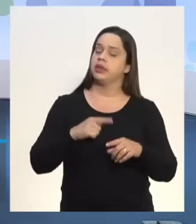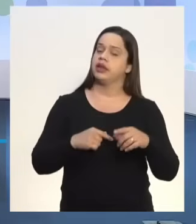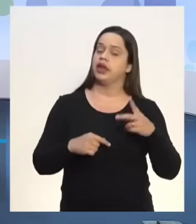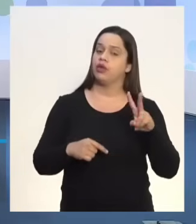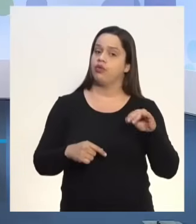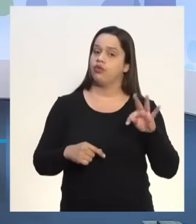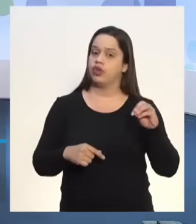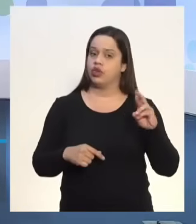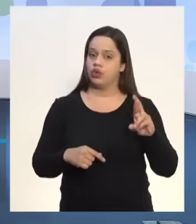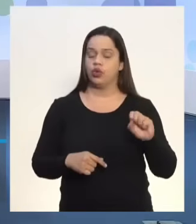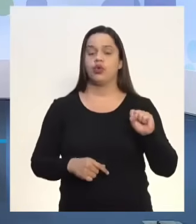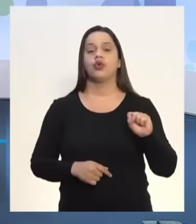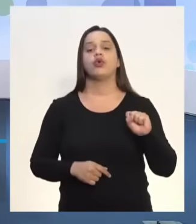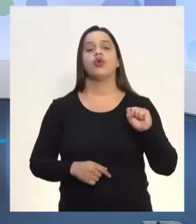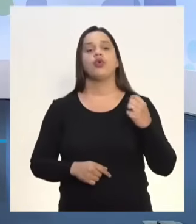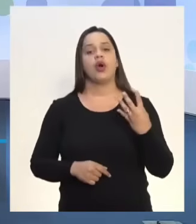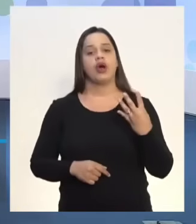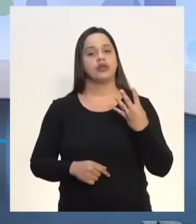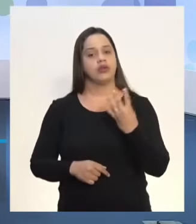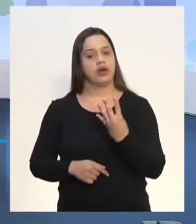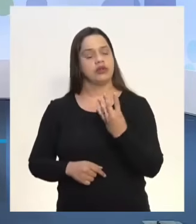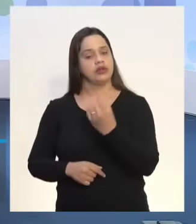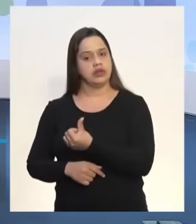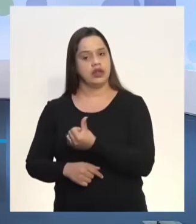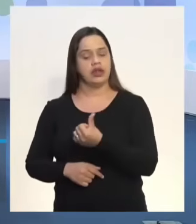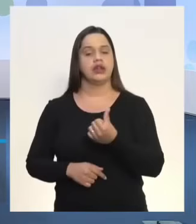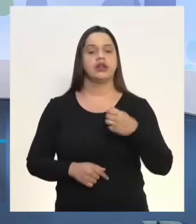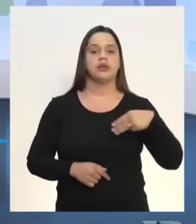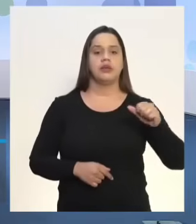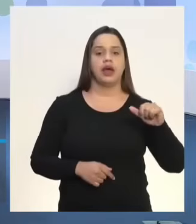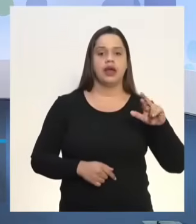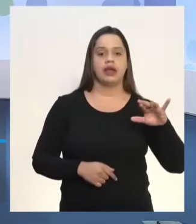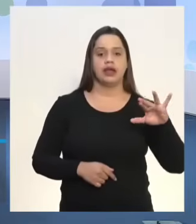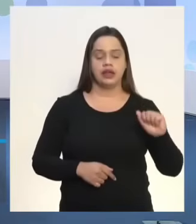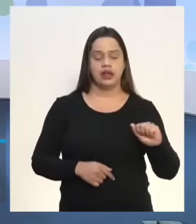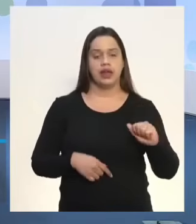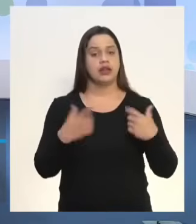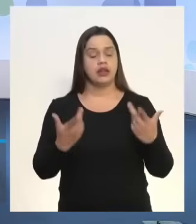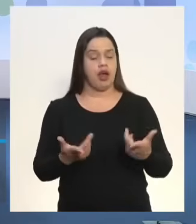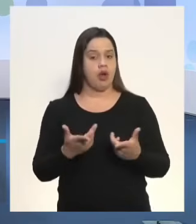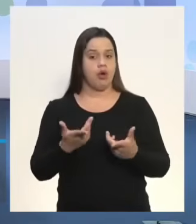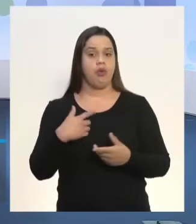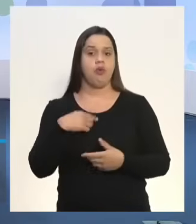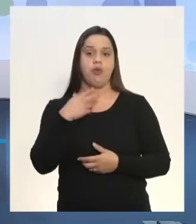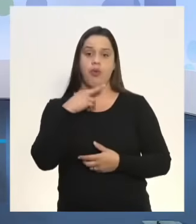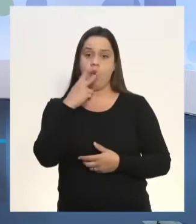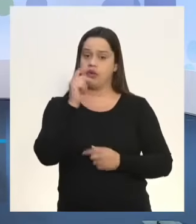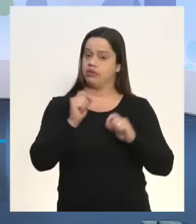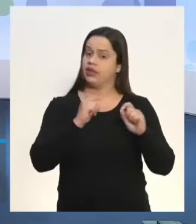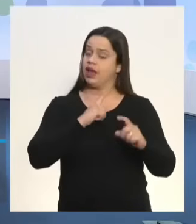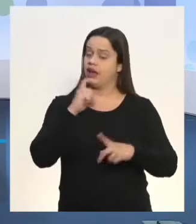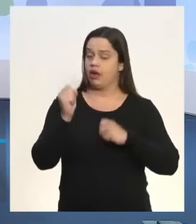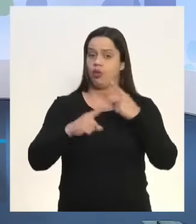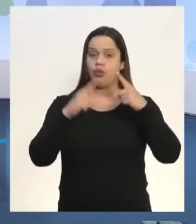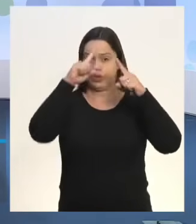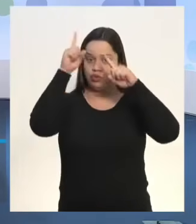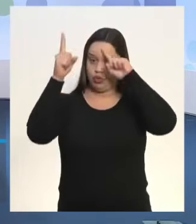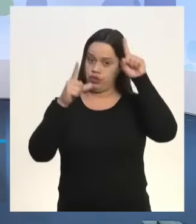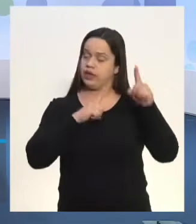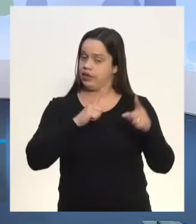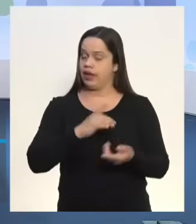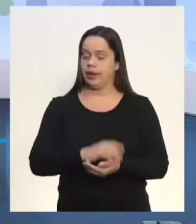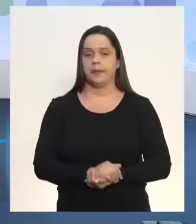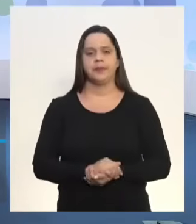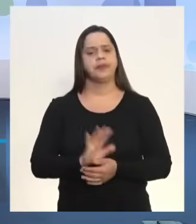Hugo também colocando 4, 4 e 6, a Maíra. Então, tem algumas dúvidas por aí. Tá.